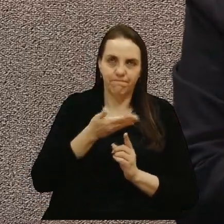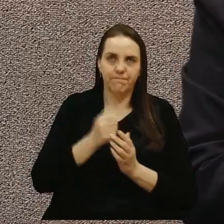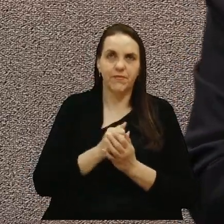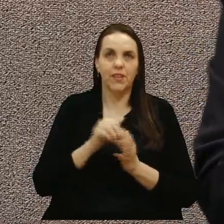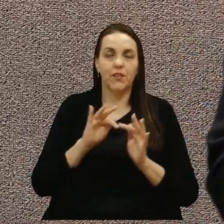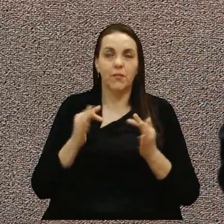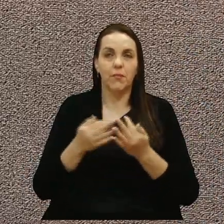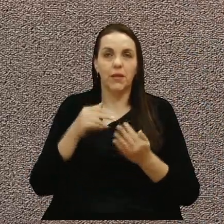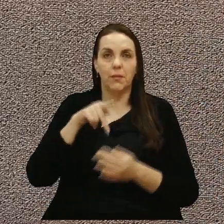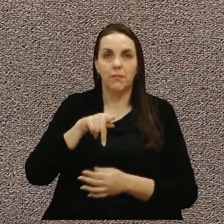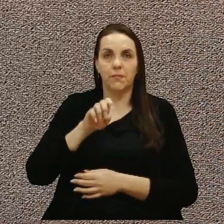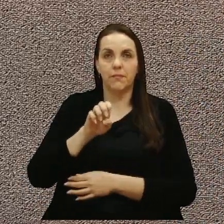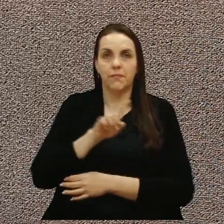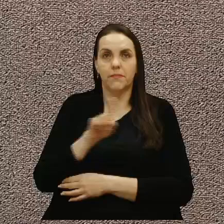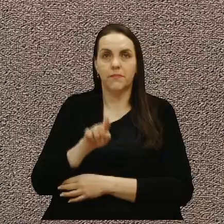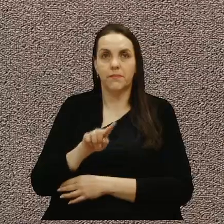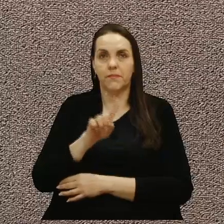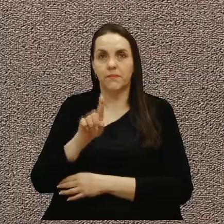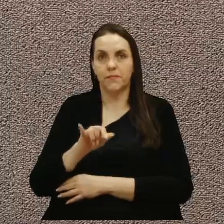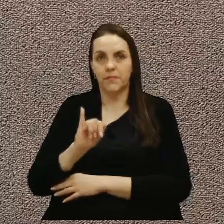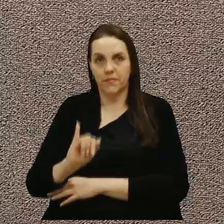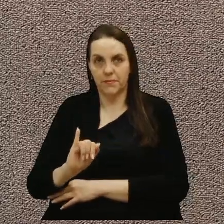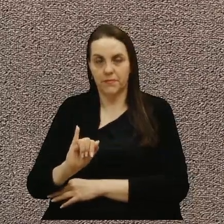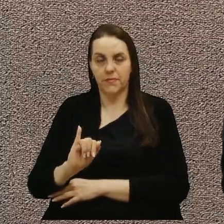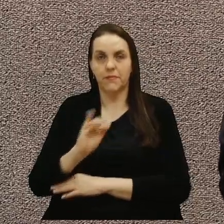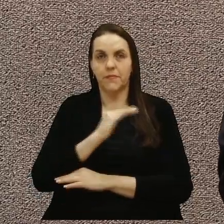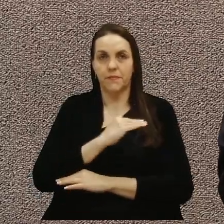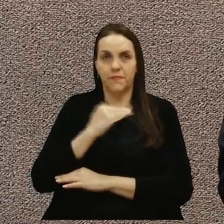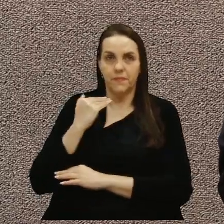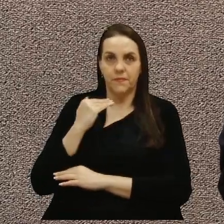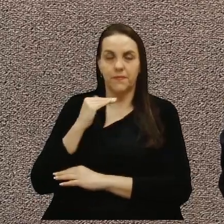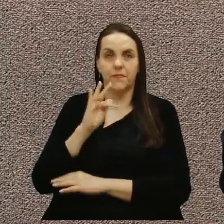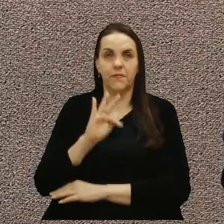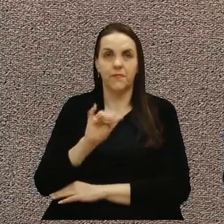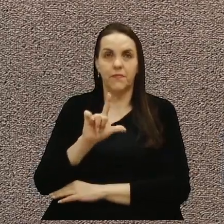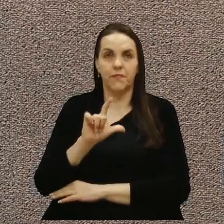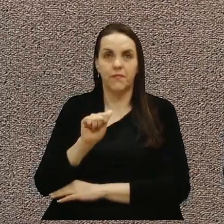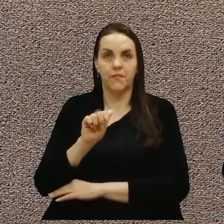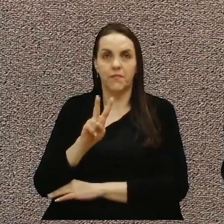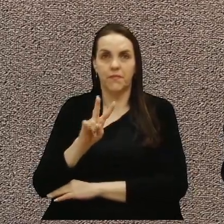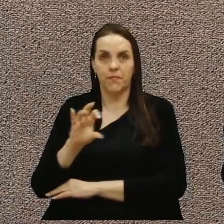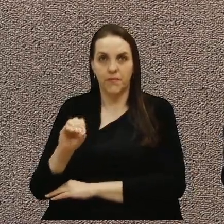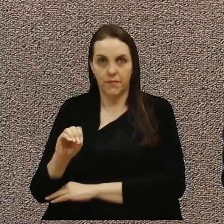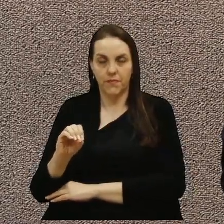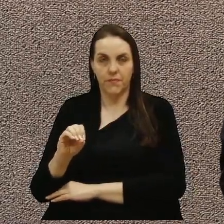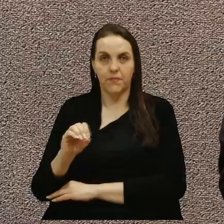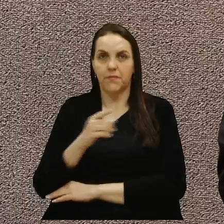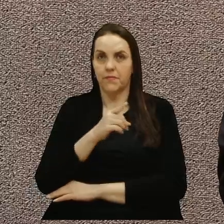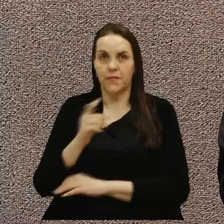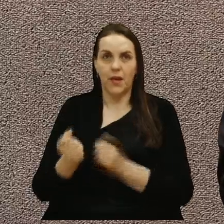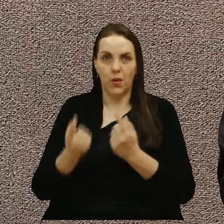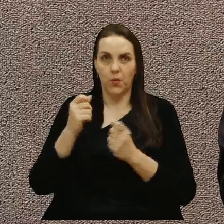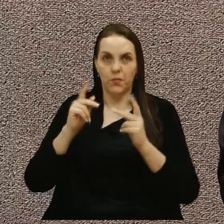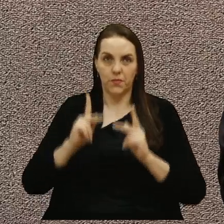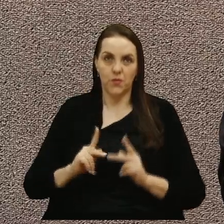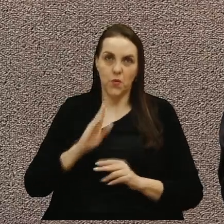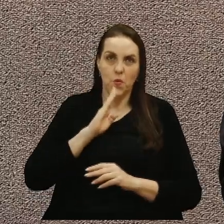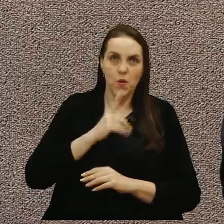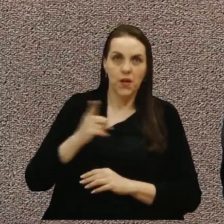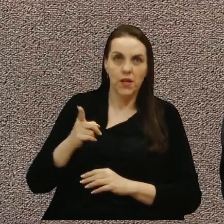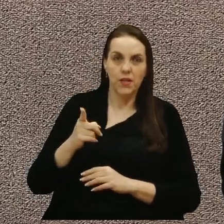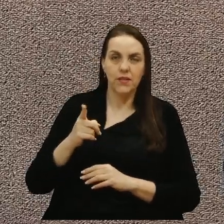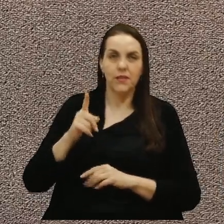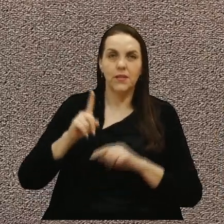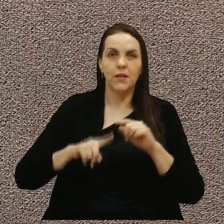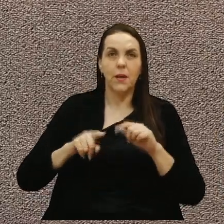Pesce pelo passamento do Flávio. Talvez alguns os conheçam, Flávio Pesce, 81 anos, aqui do Mercado